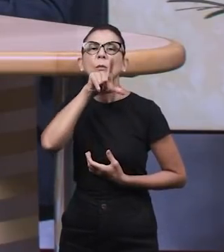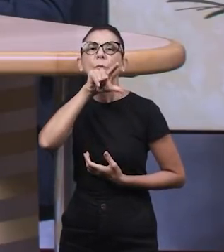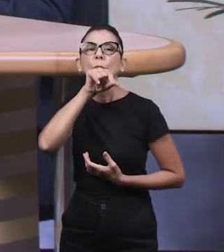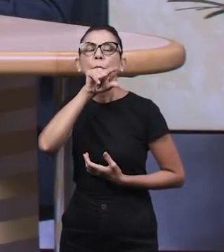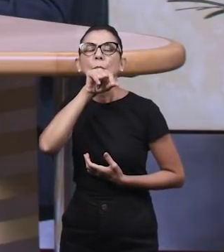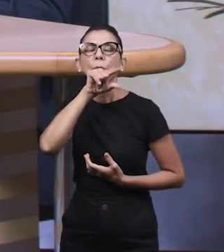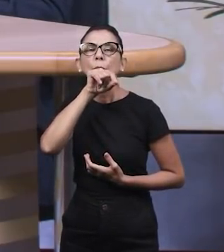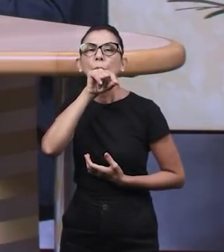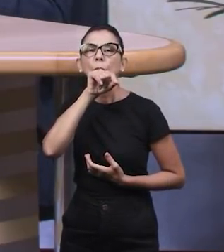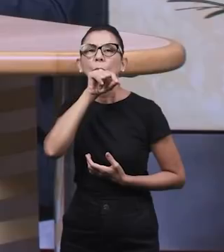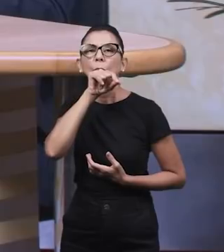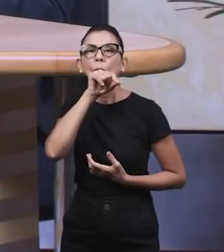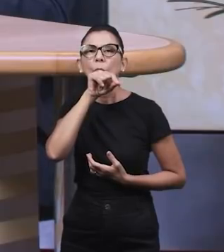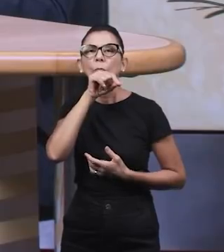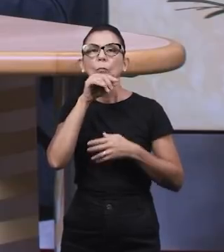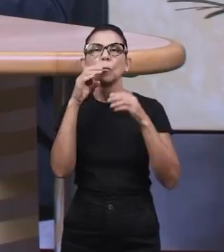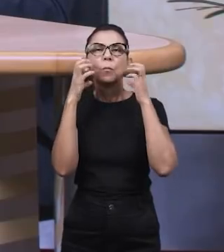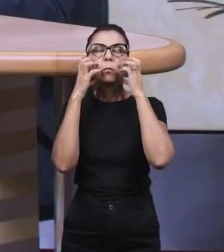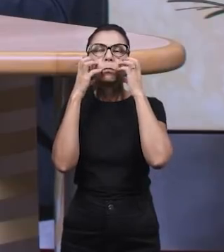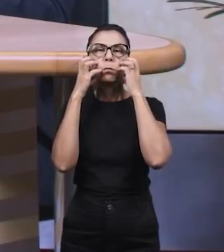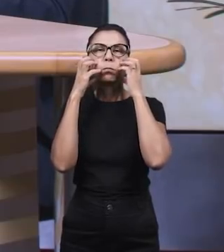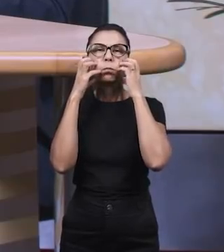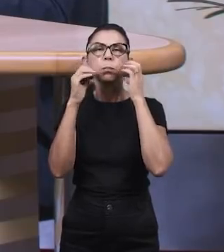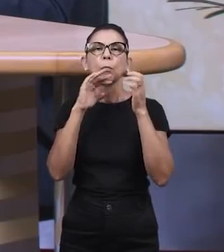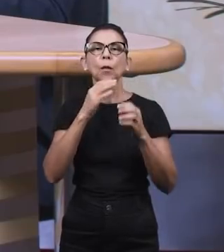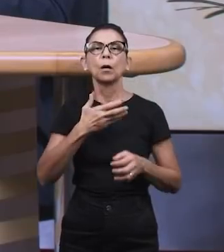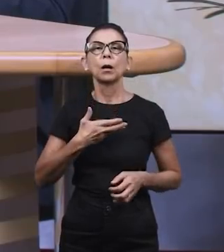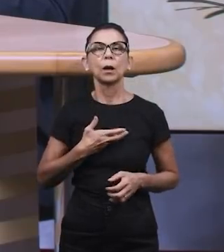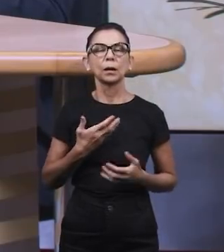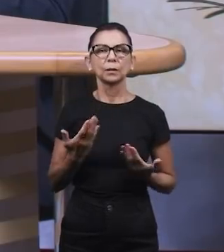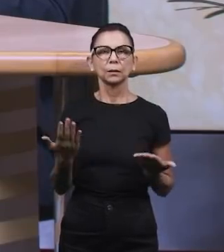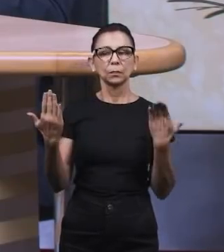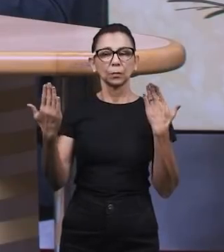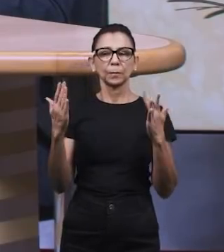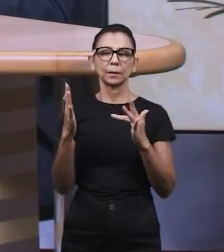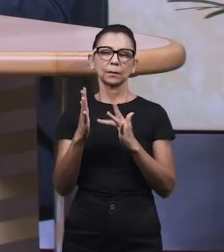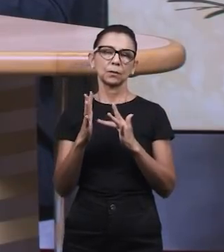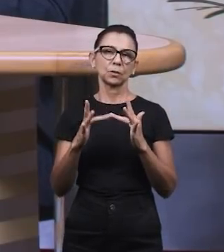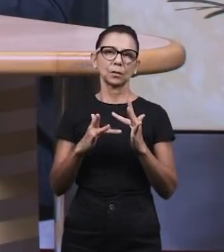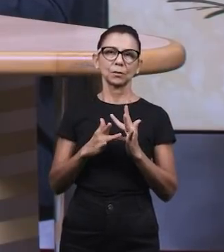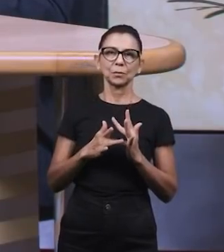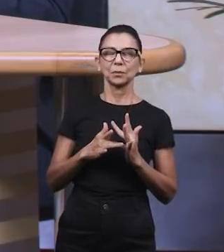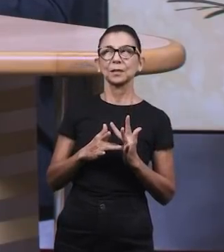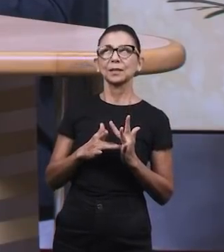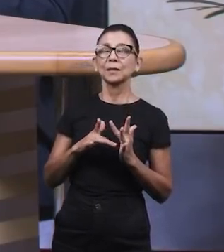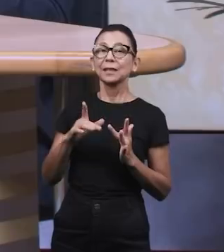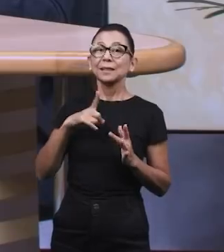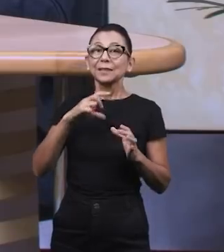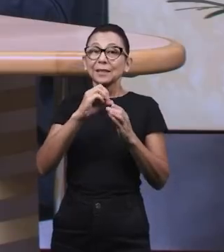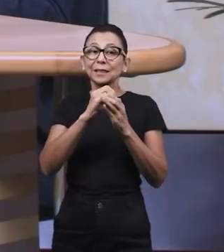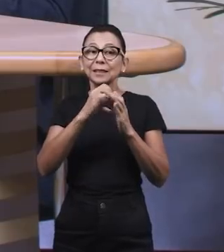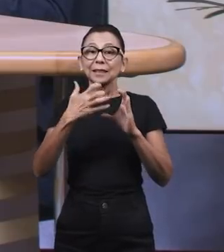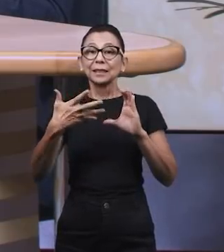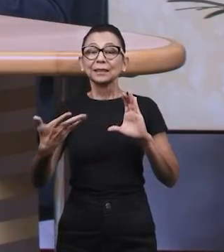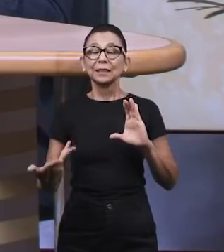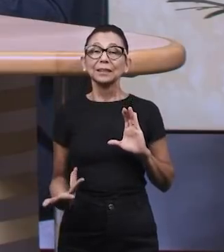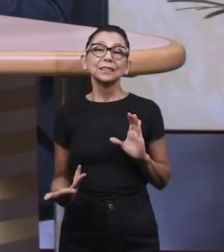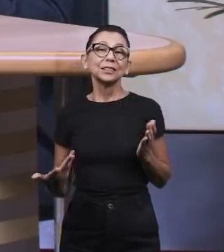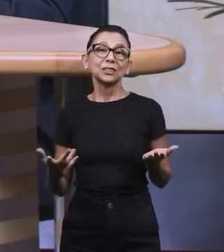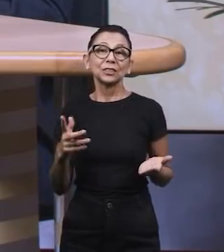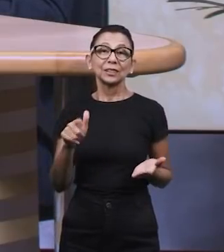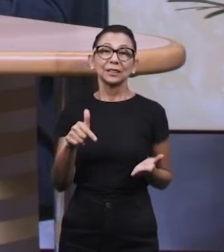a pomba, tem uma simbologia, tem uma figura de Jesus, porque é figura de uma característica de Jesus,